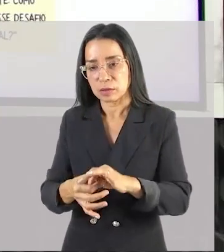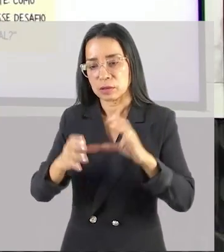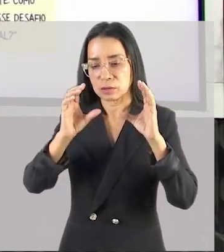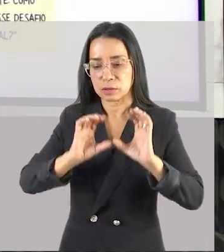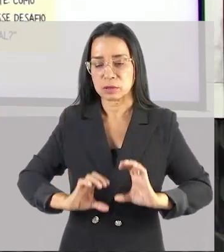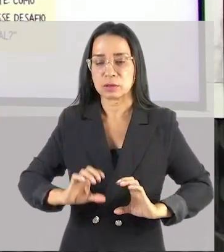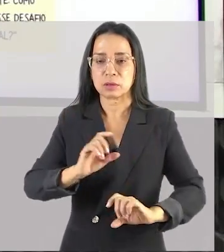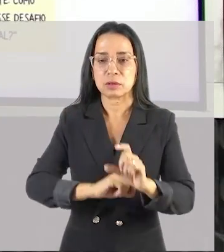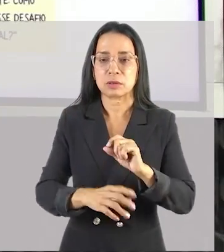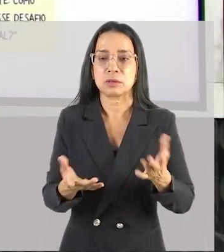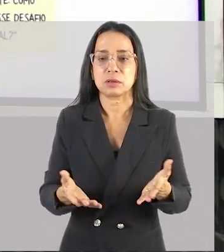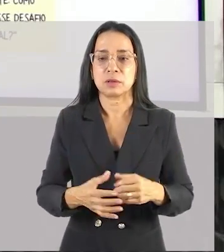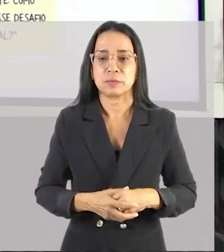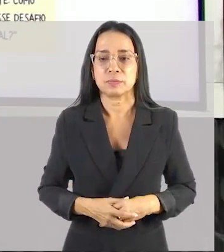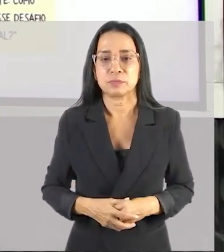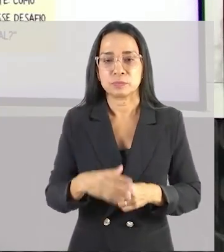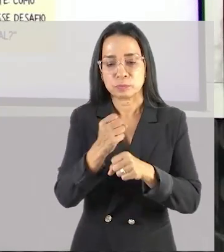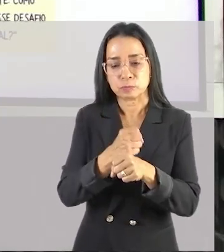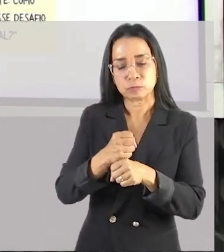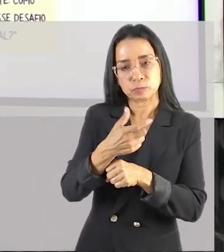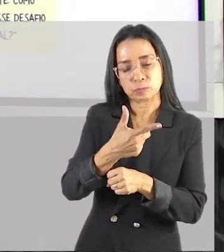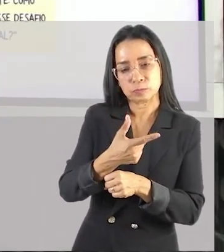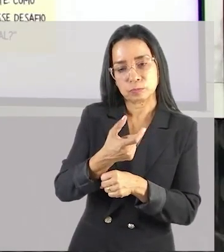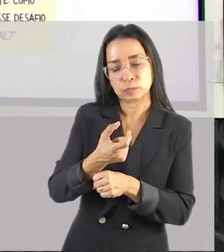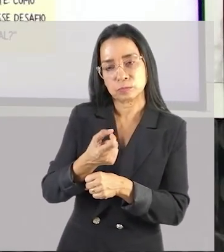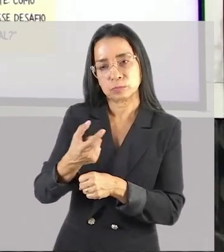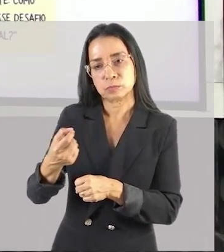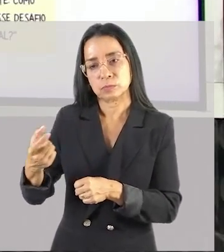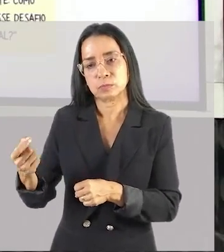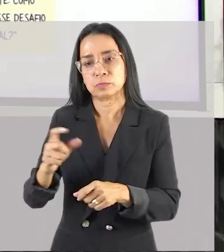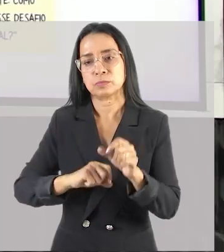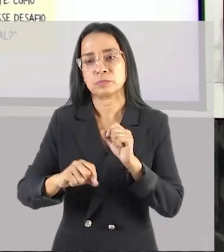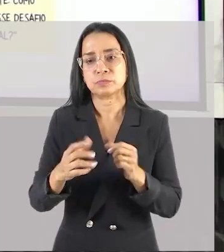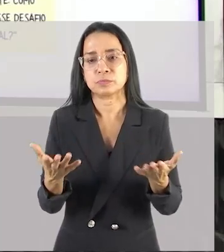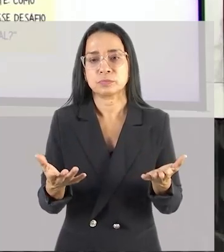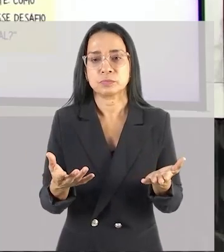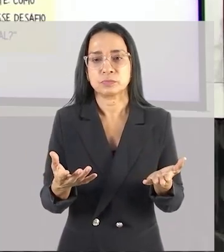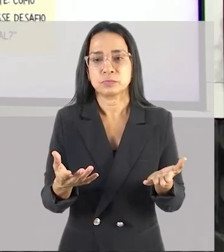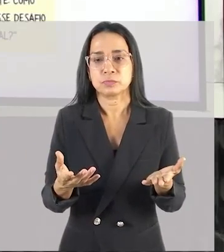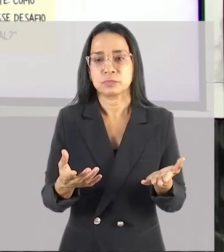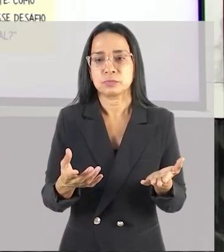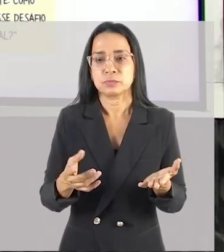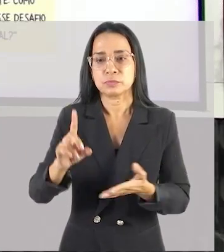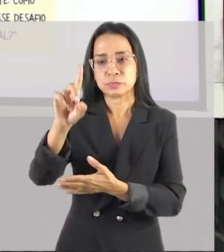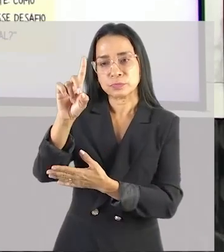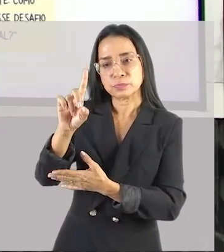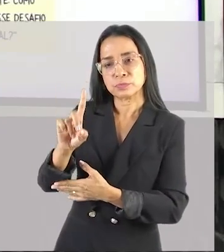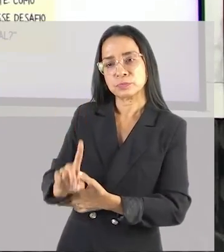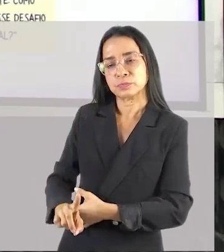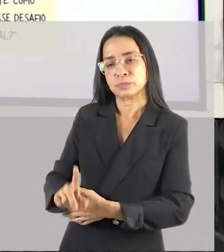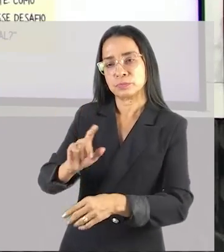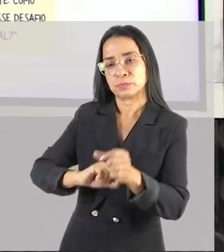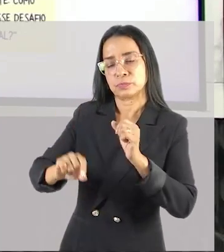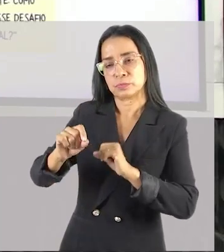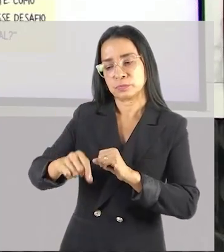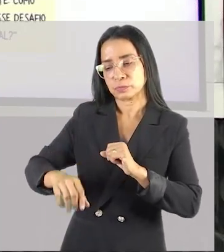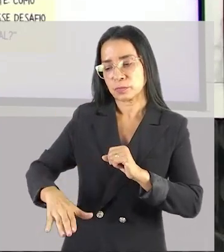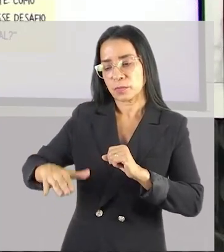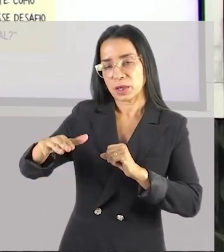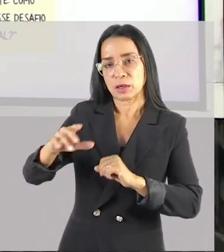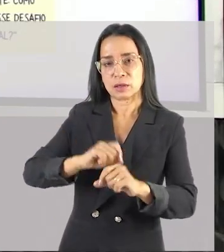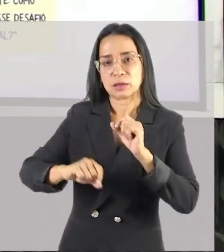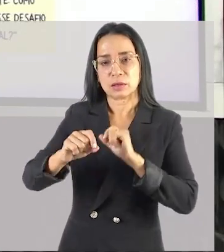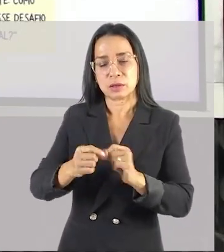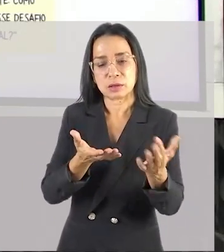já muda um pouco. Olha como o tema aparece sob forma de pergunta, ó. Direitos da criança e do adolescente, como enfrentar